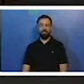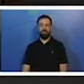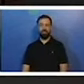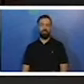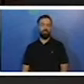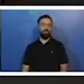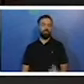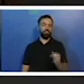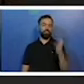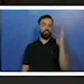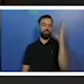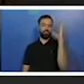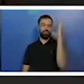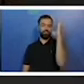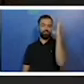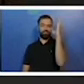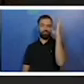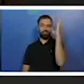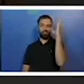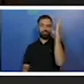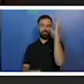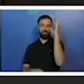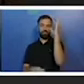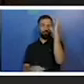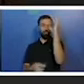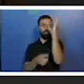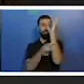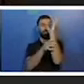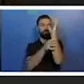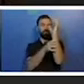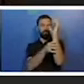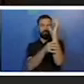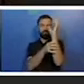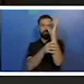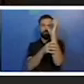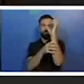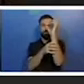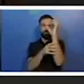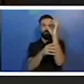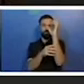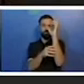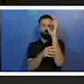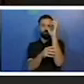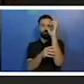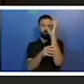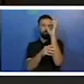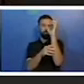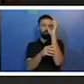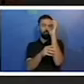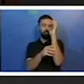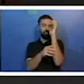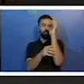um pouco de cada lado segura aí para você vai lá você um ver